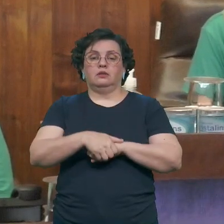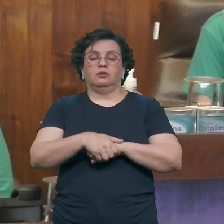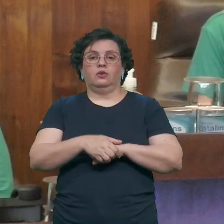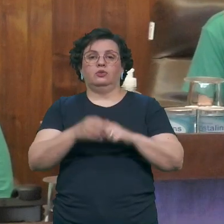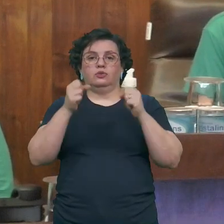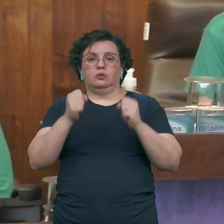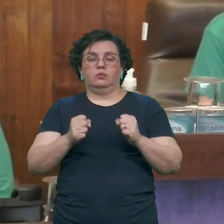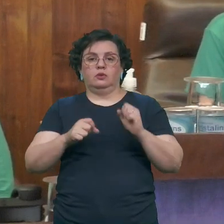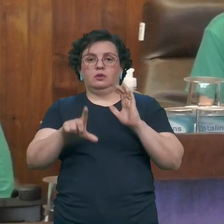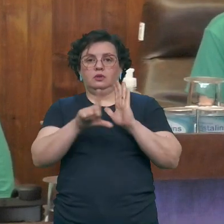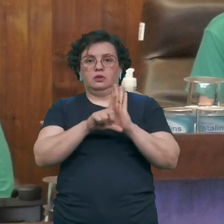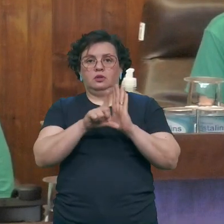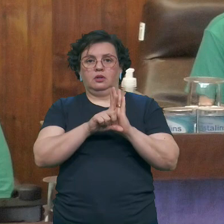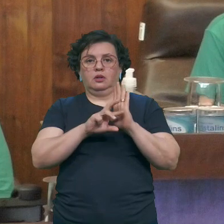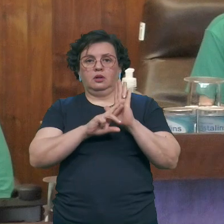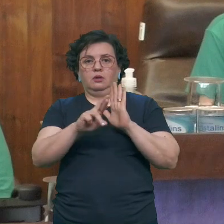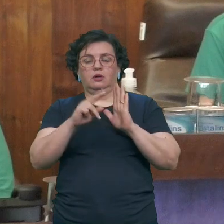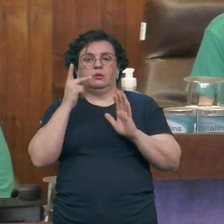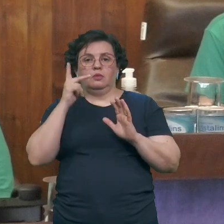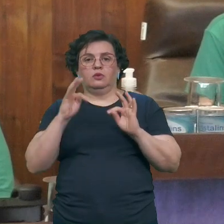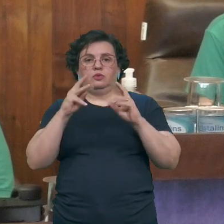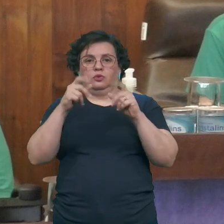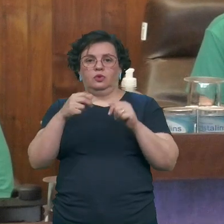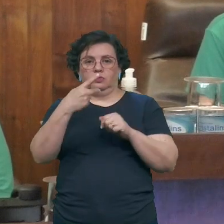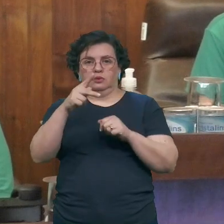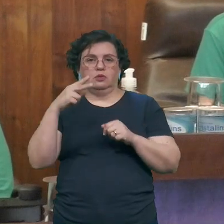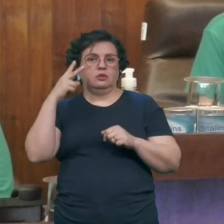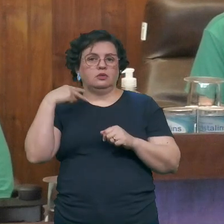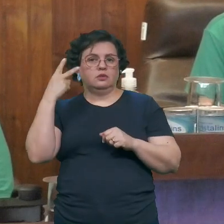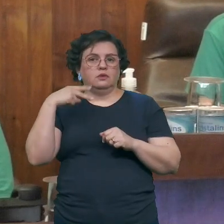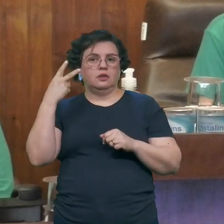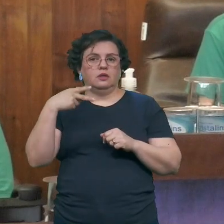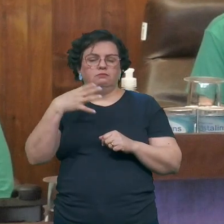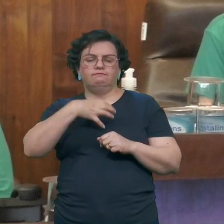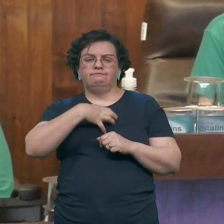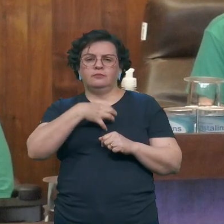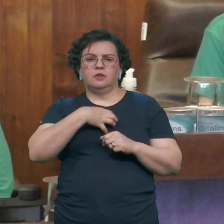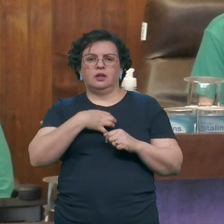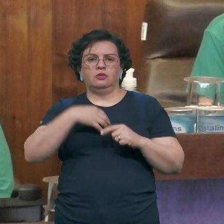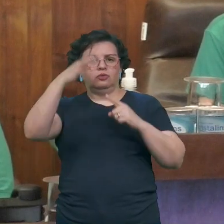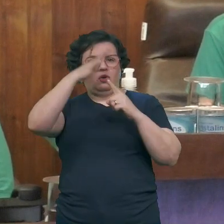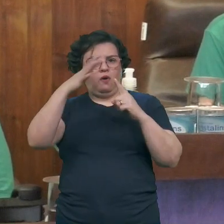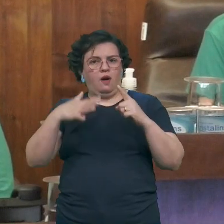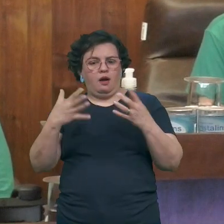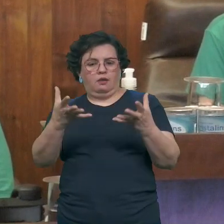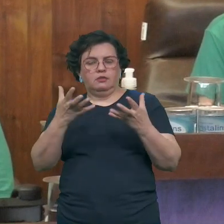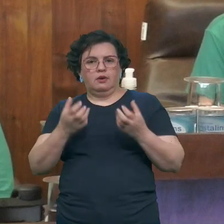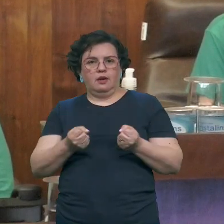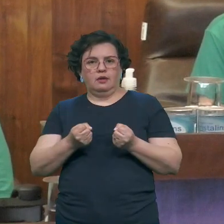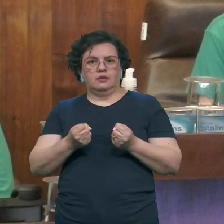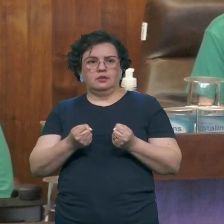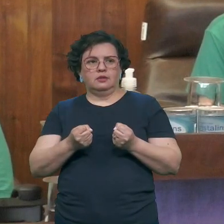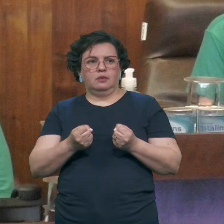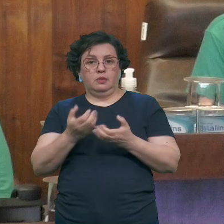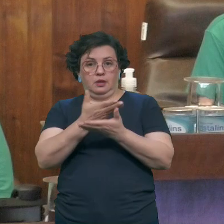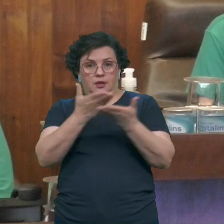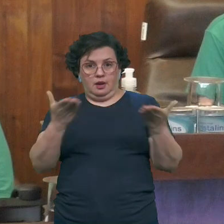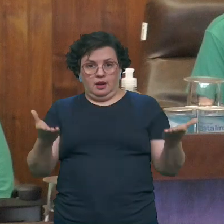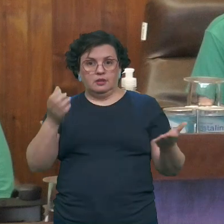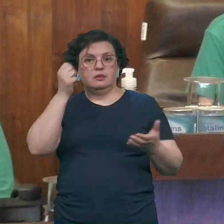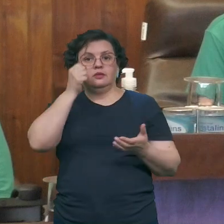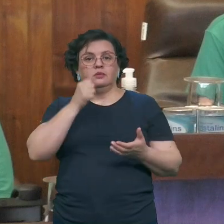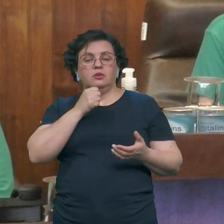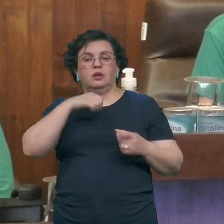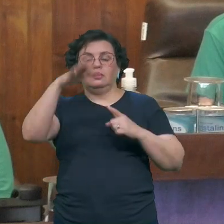Legislativo mariliense, representado por todos os seus vereadores, sente-se honrado em receber as personalidades femininas